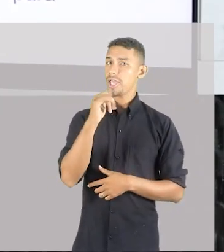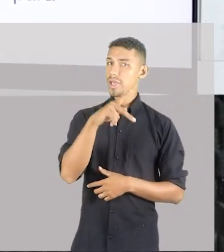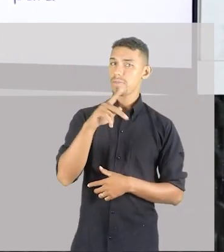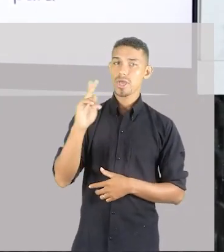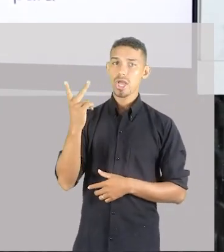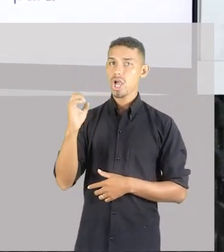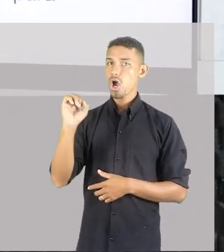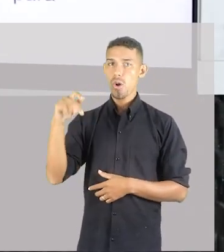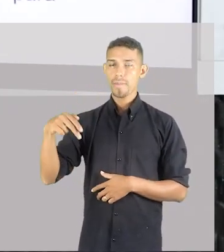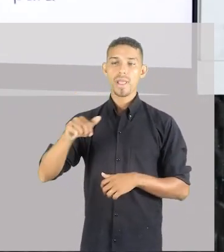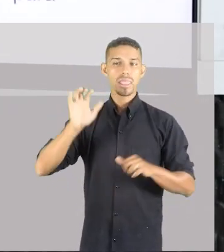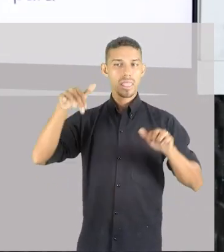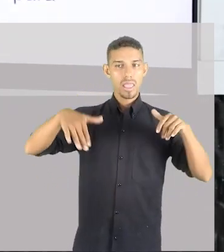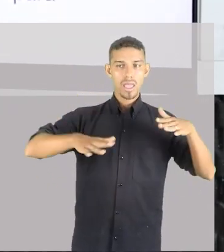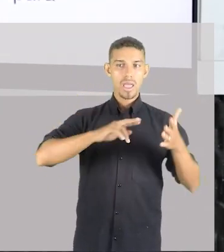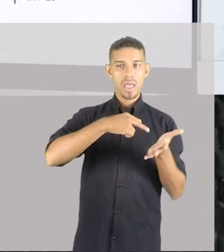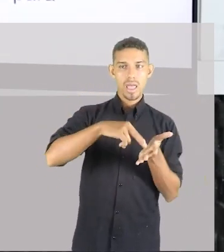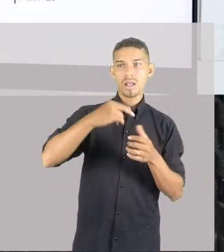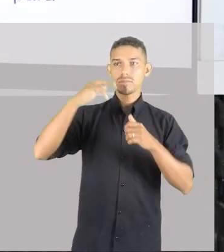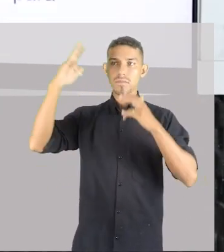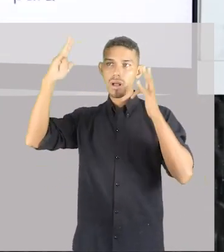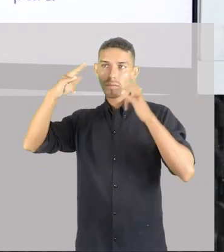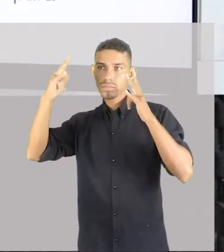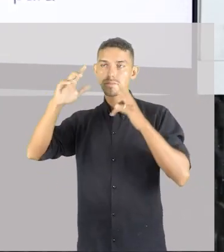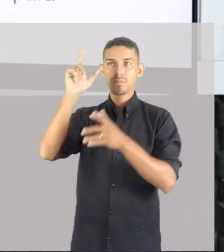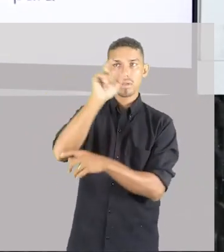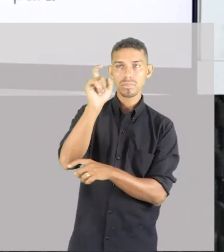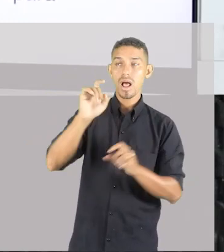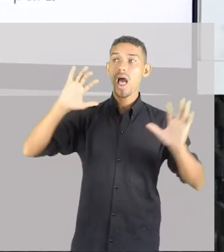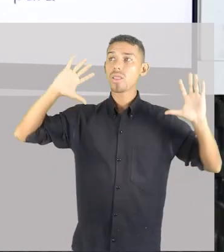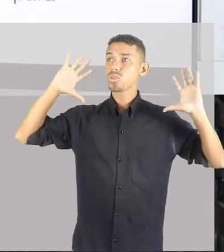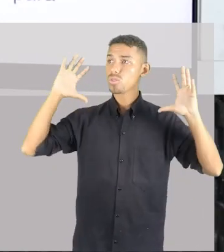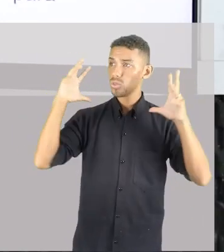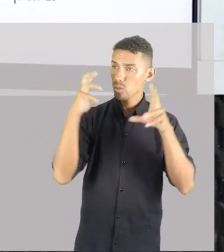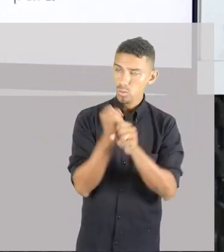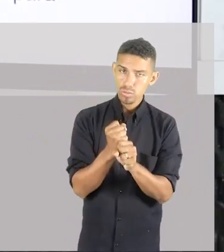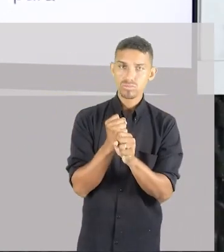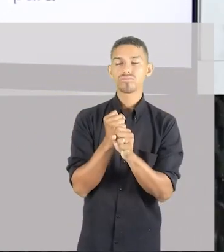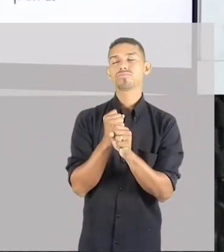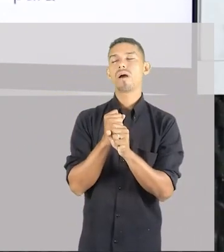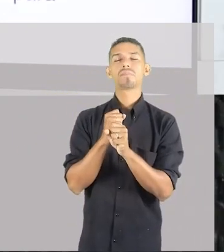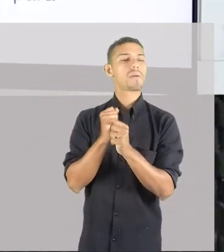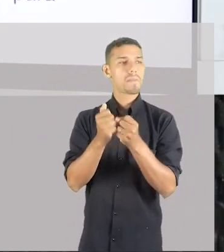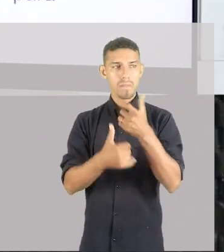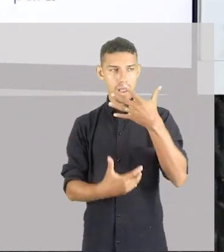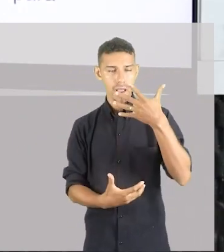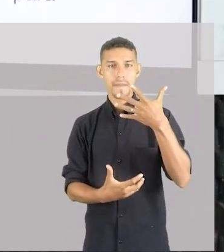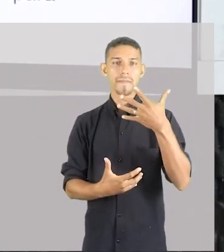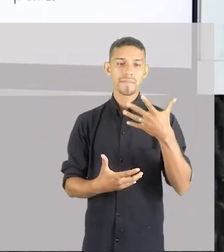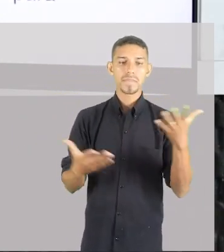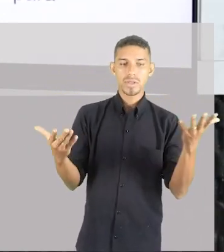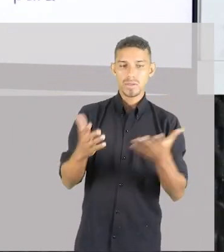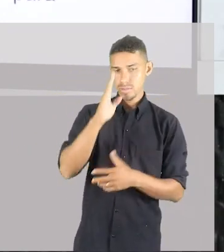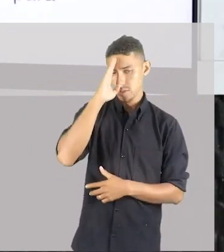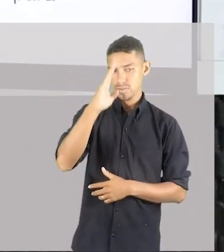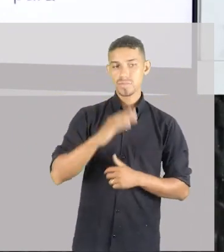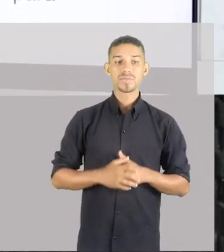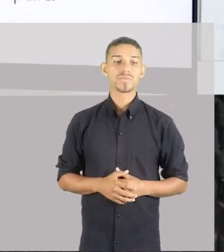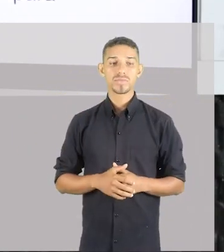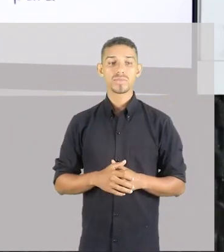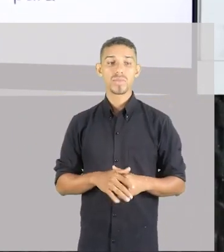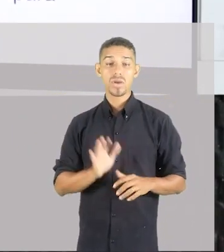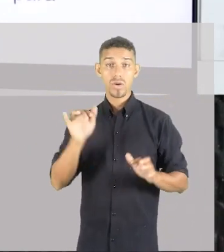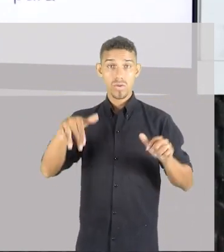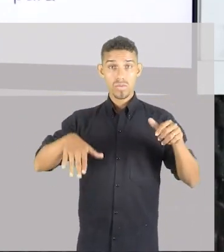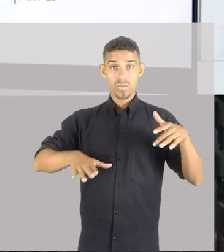Break não é rap não é grafite é isso tudo e mais muita coisa principalmente atualmente o Break o